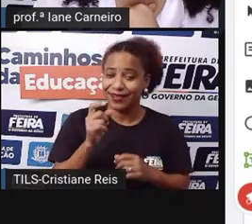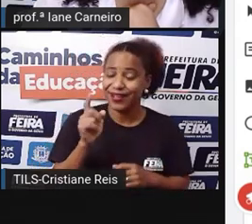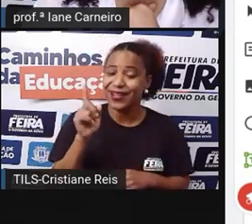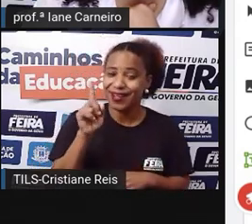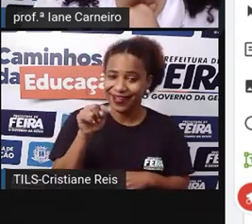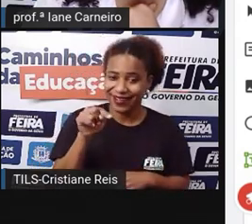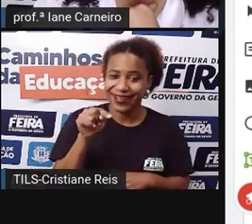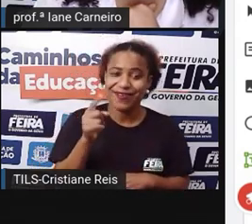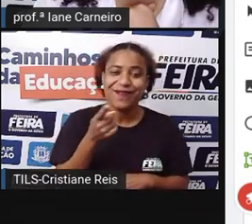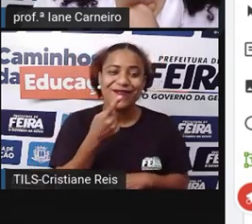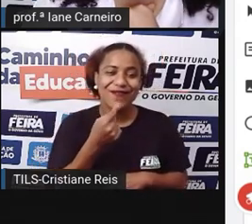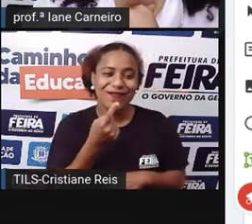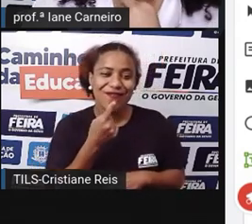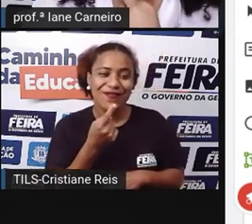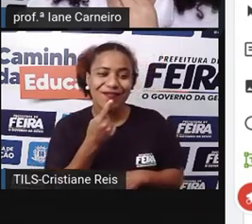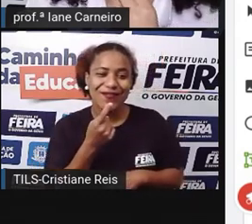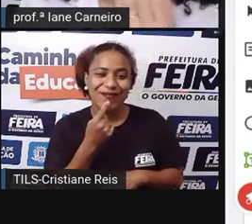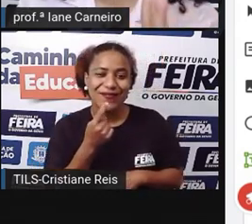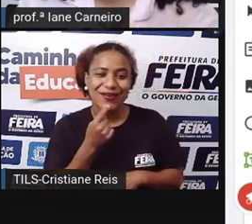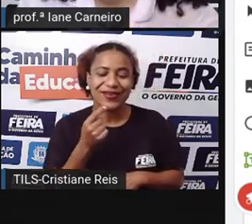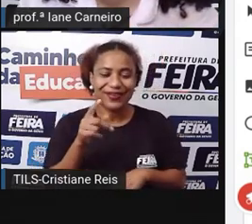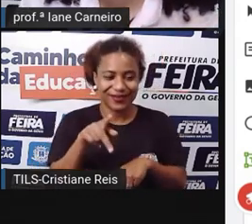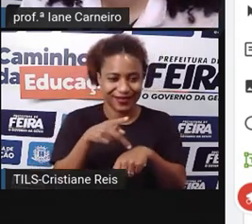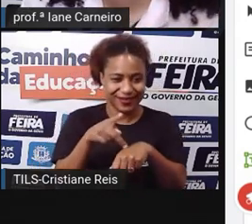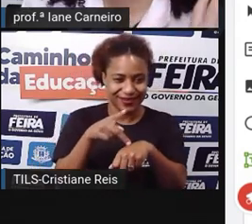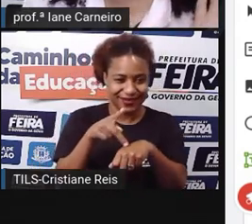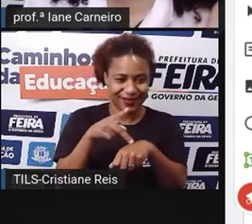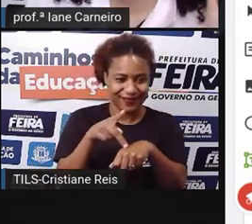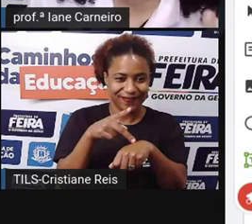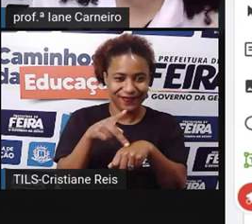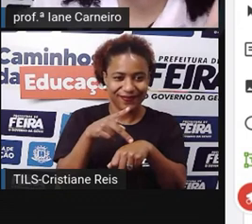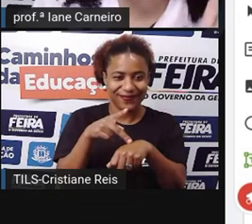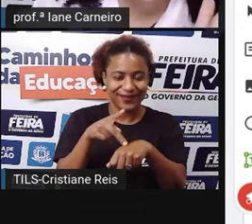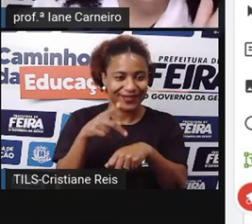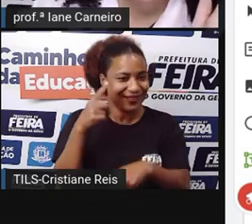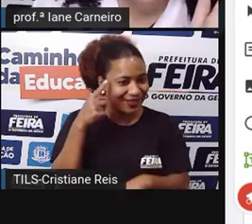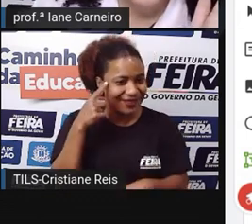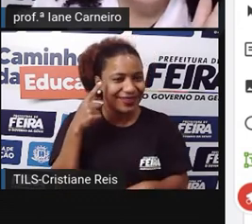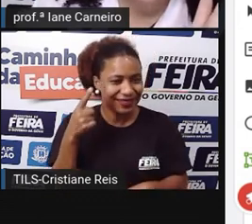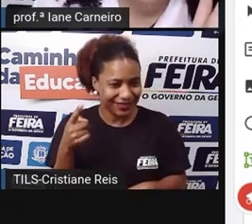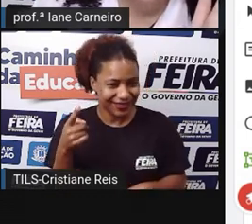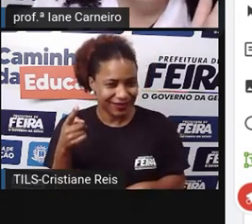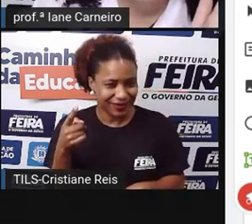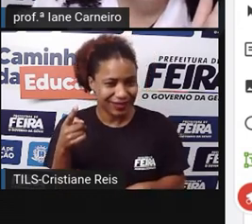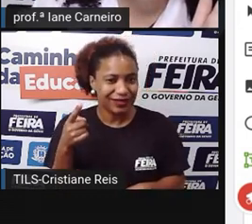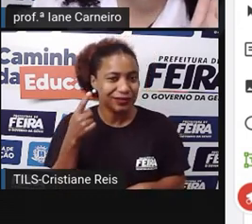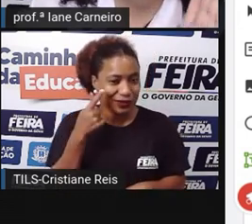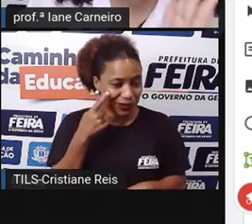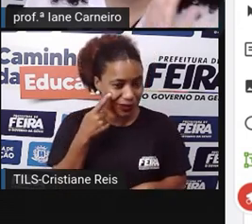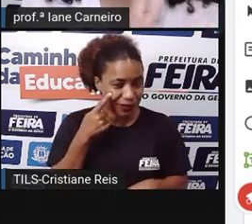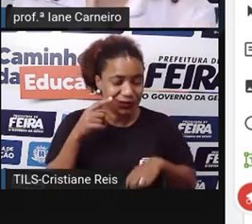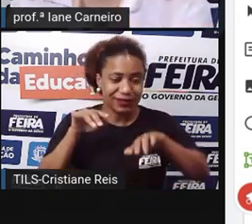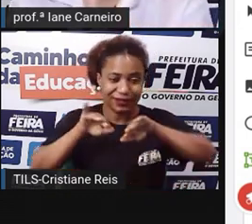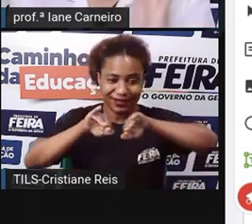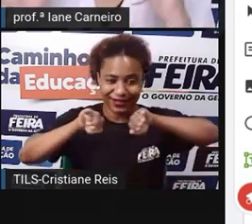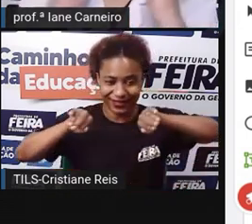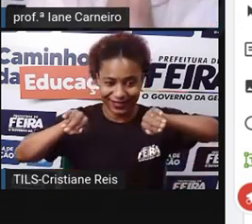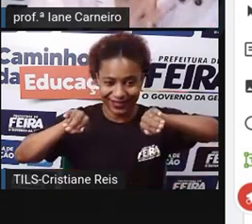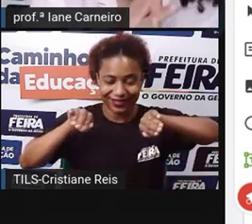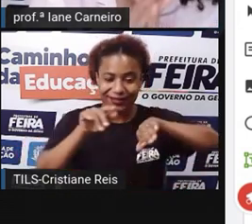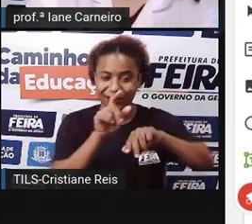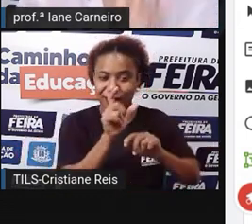vermelho e preto. Lembram que a gente já discutiu, né, do espaço que tem entre uma palavra e outra.